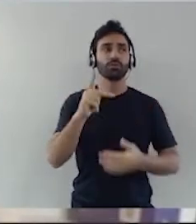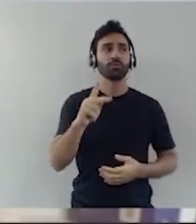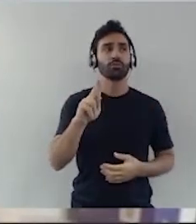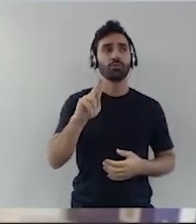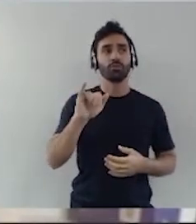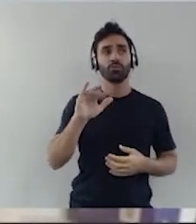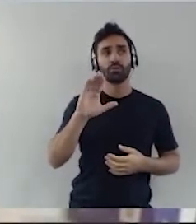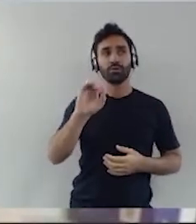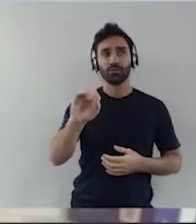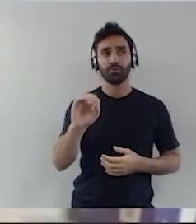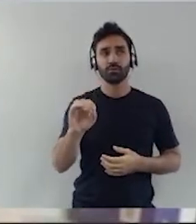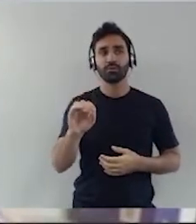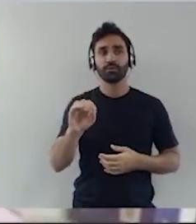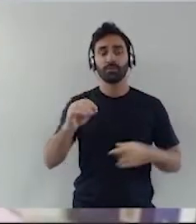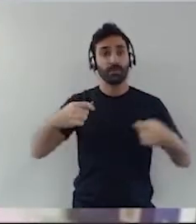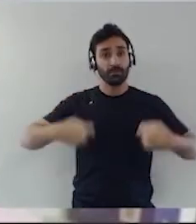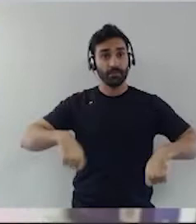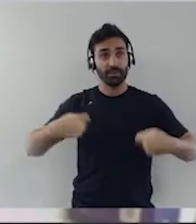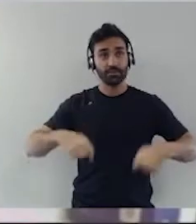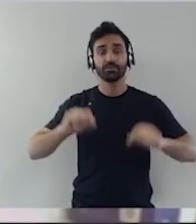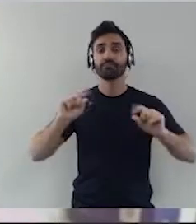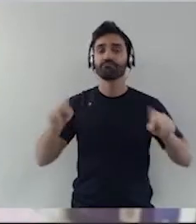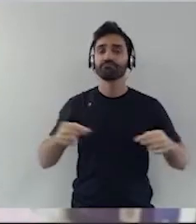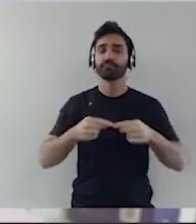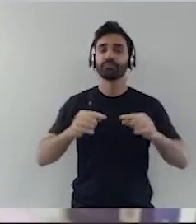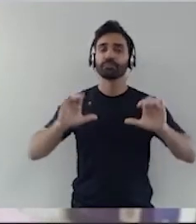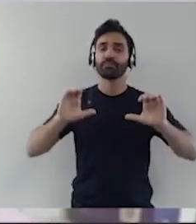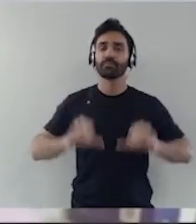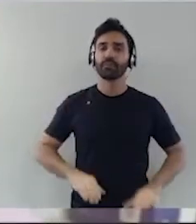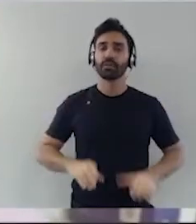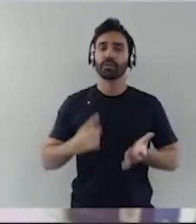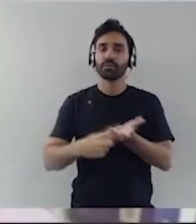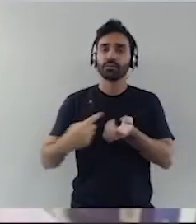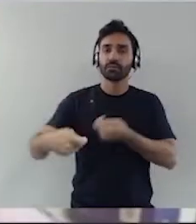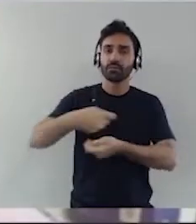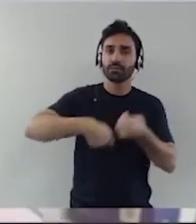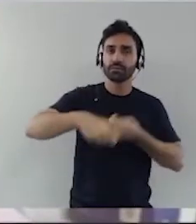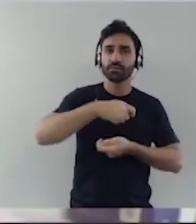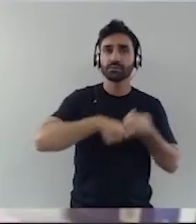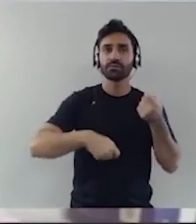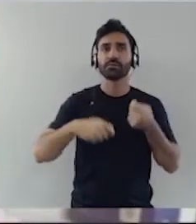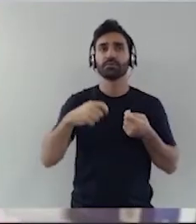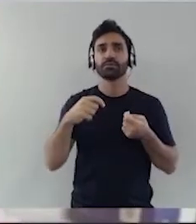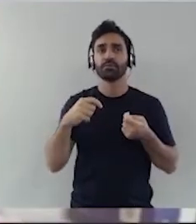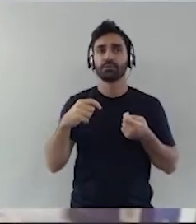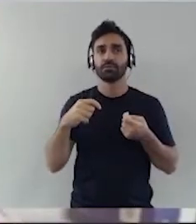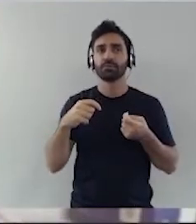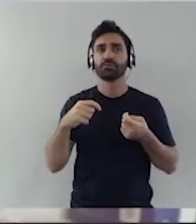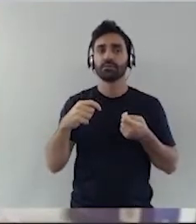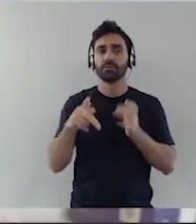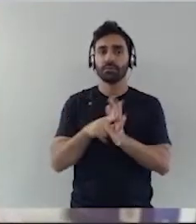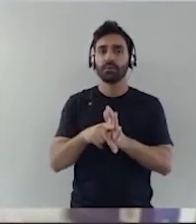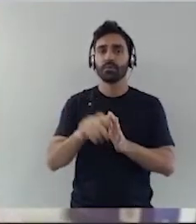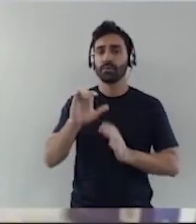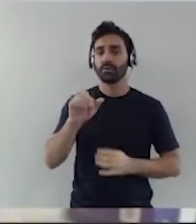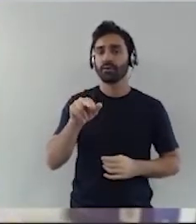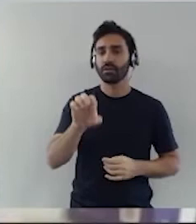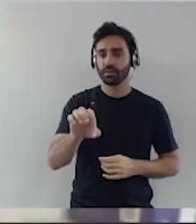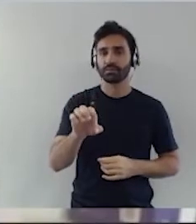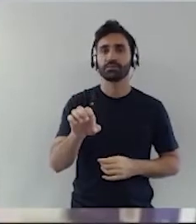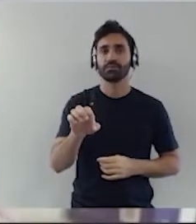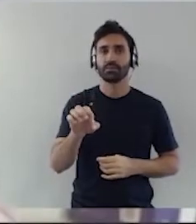concessões, da necessidade de um comportamento ativo de negociação construtiva nas crises e da não